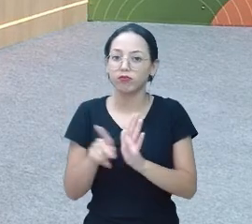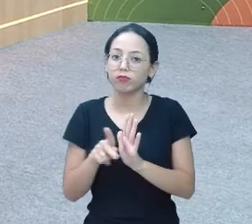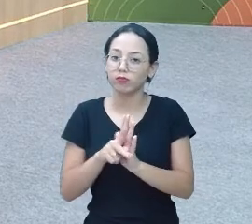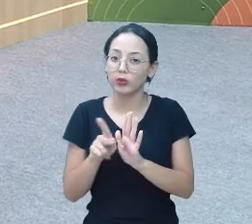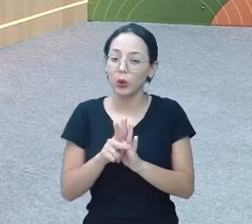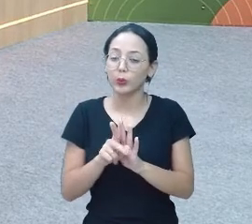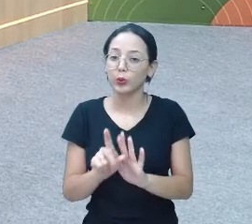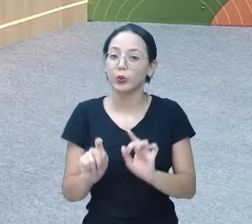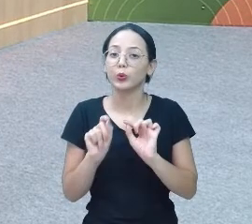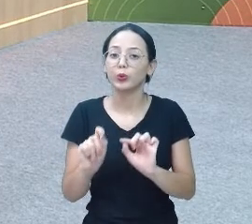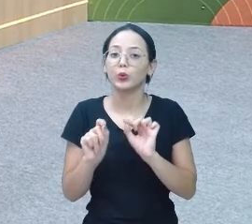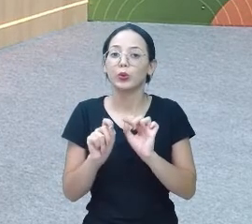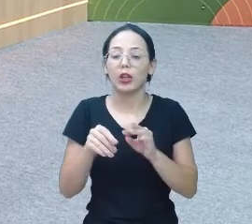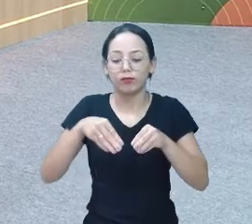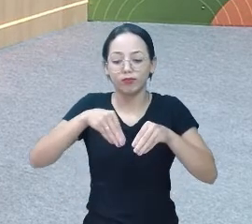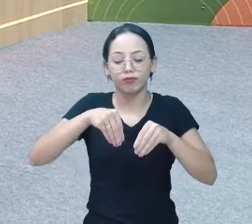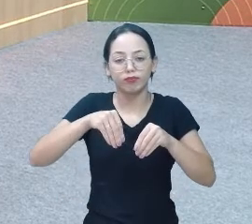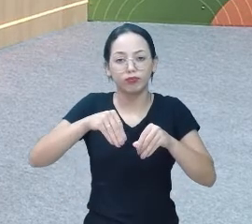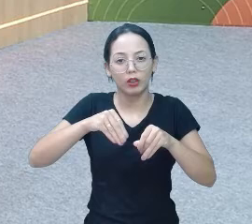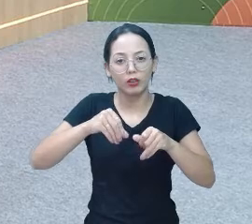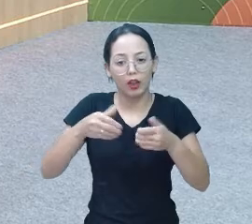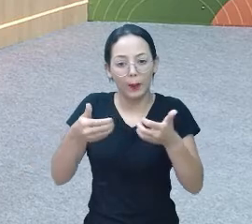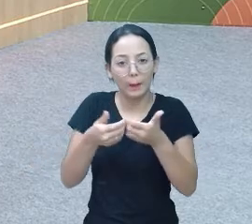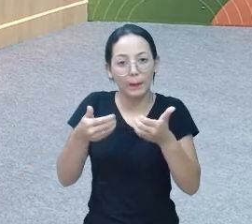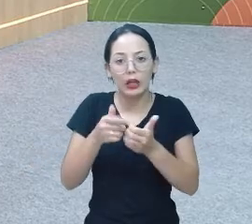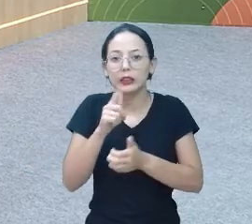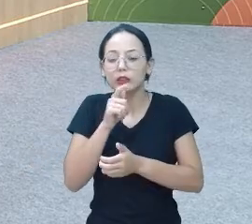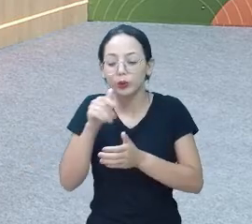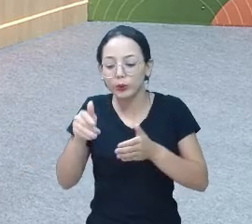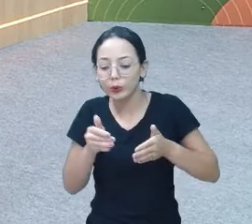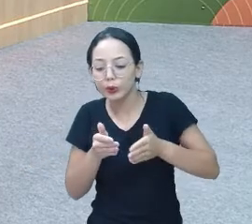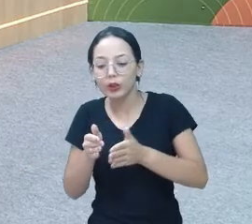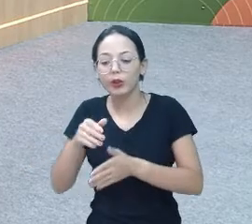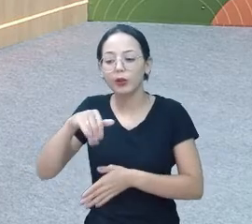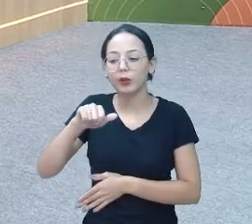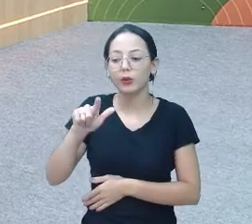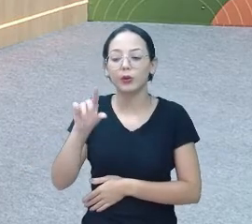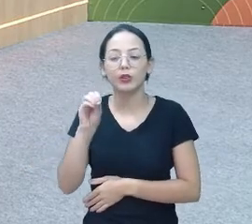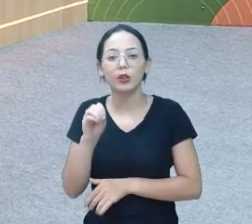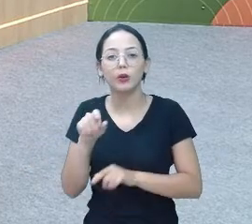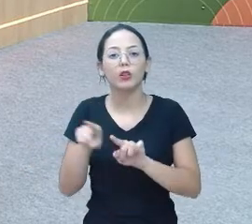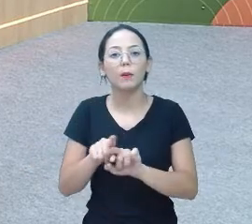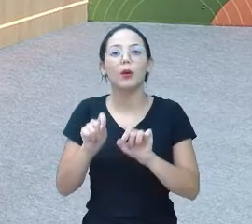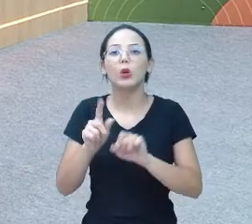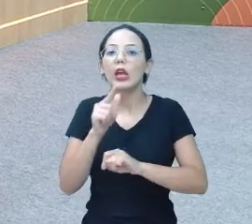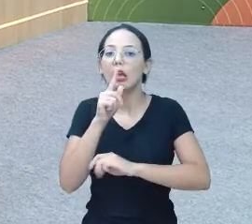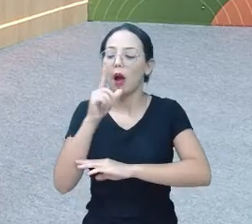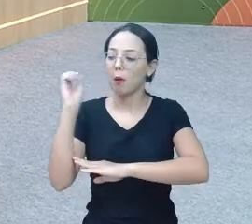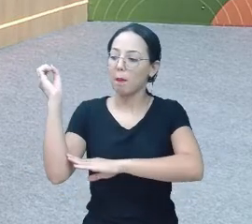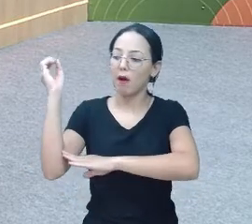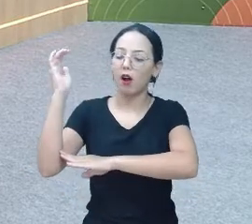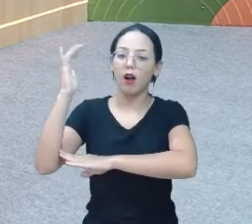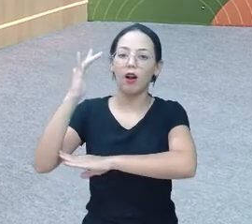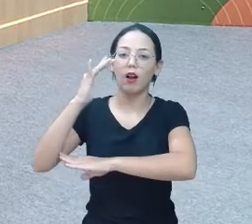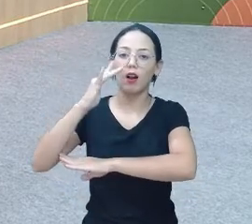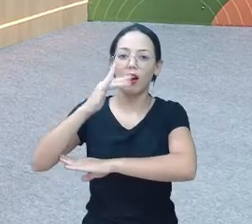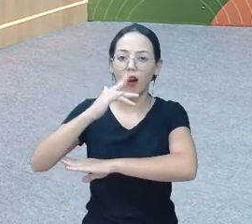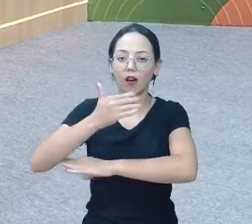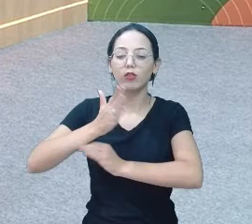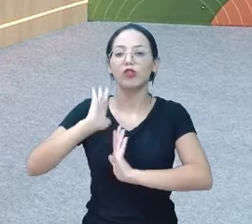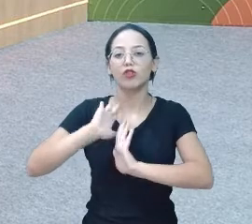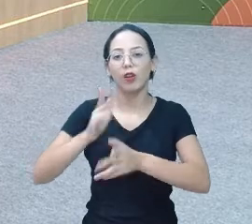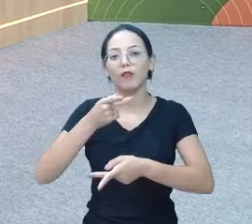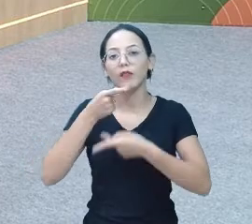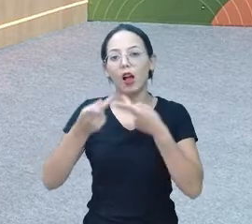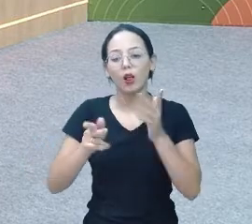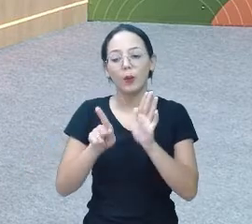fertilidade da terra às margens do Rio Nilo, como pela questão também da irrigação. Nós estamos falando isso mais ou menos